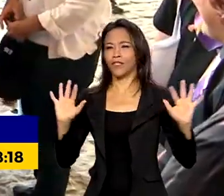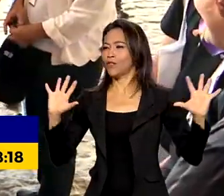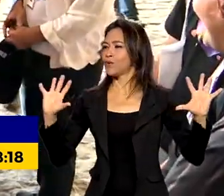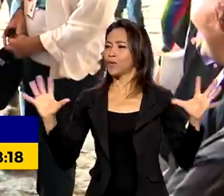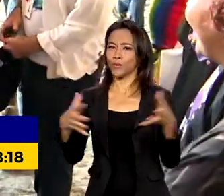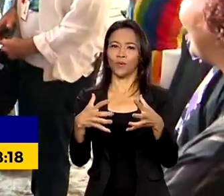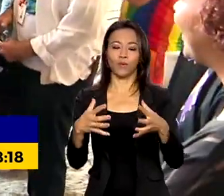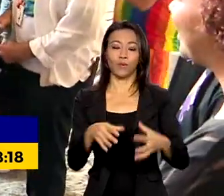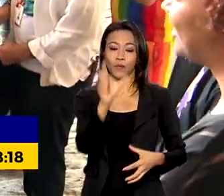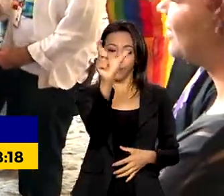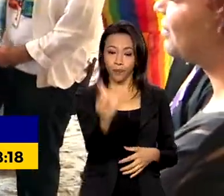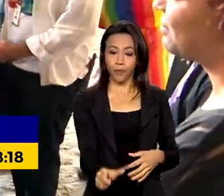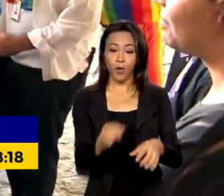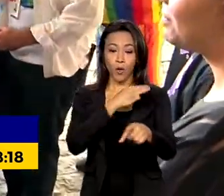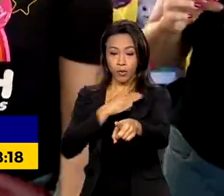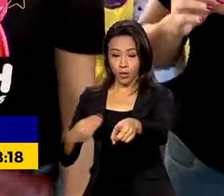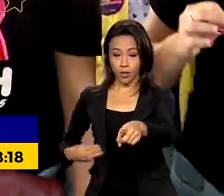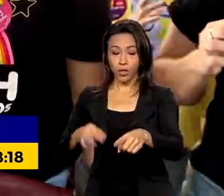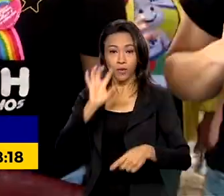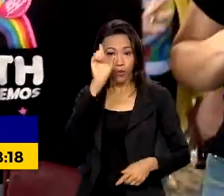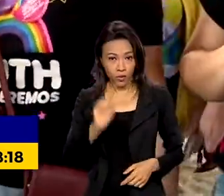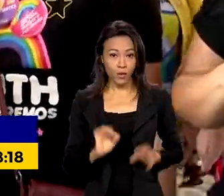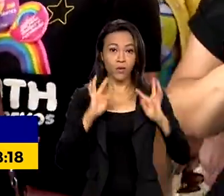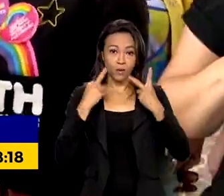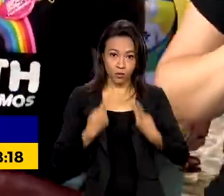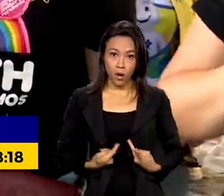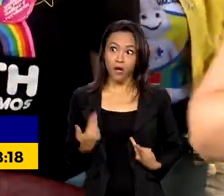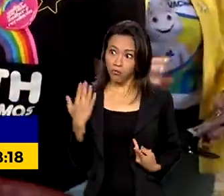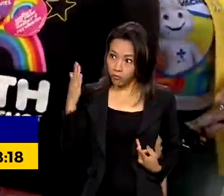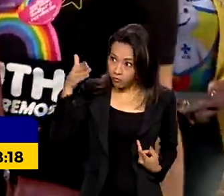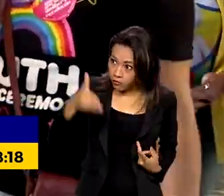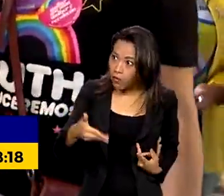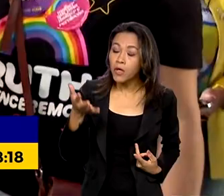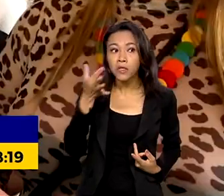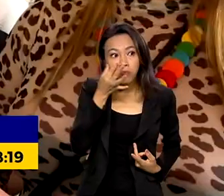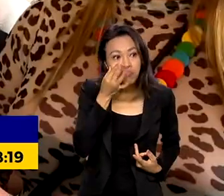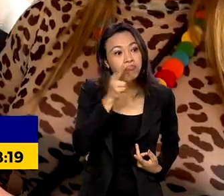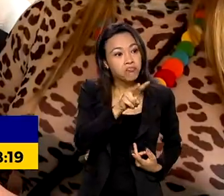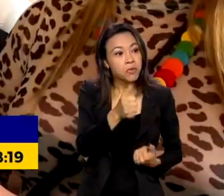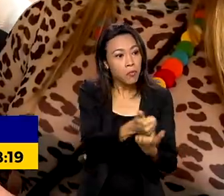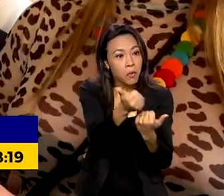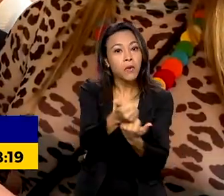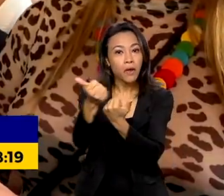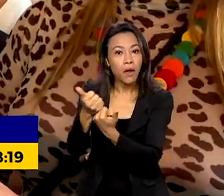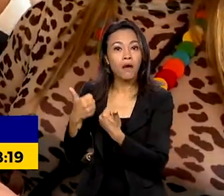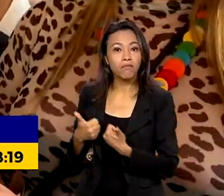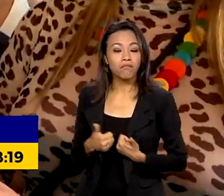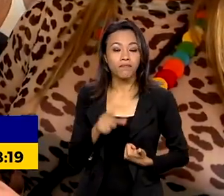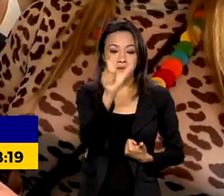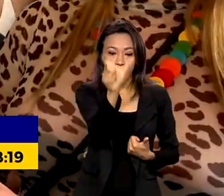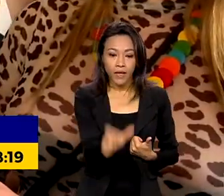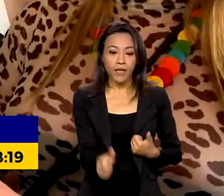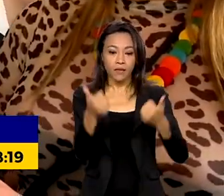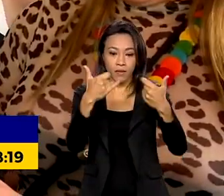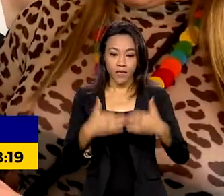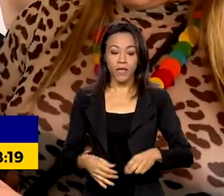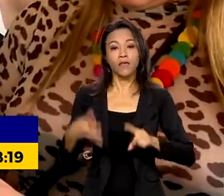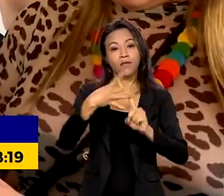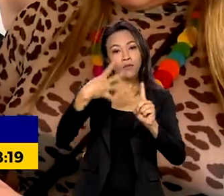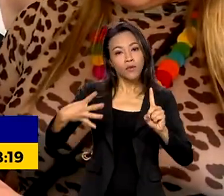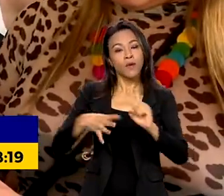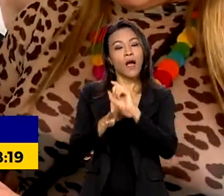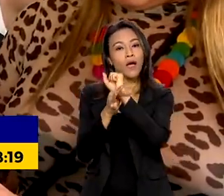O ministro dos Direitos Humanos foi prestigiar e apoiar a comunidade. É dever do Estado brasileiro